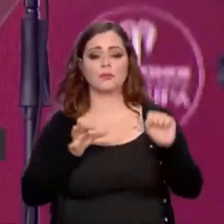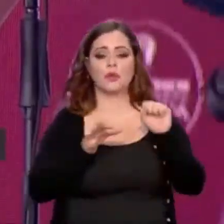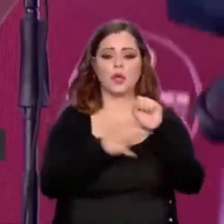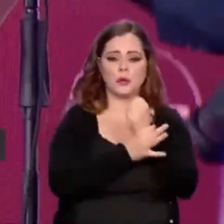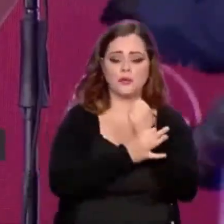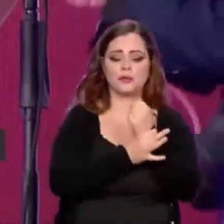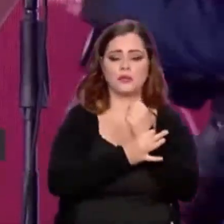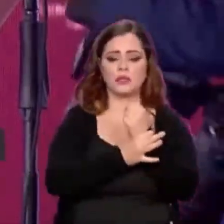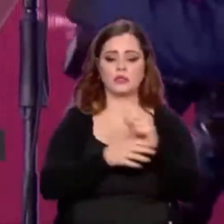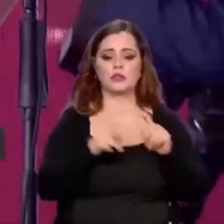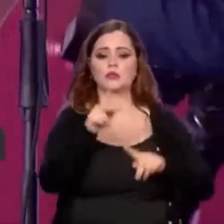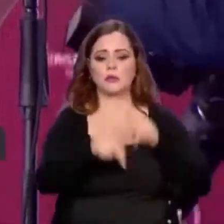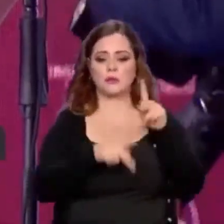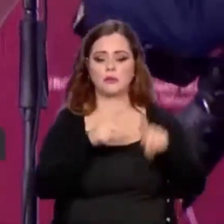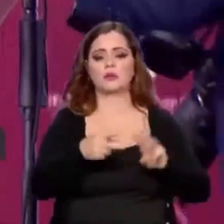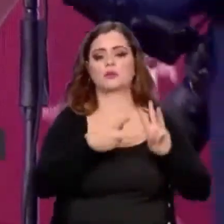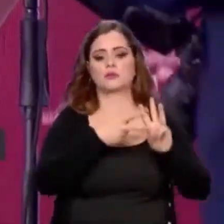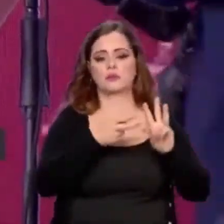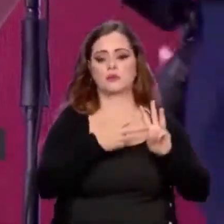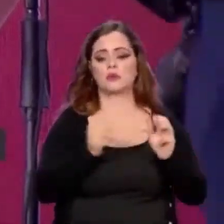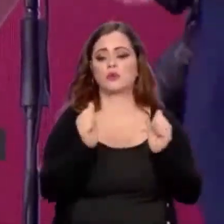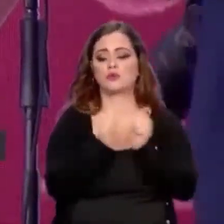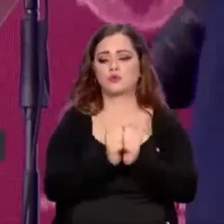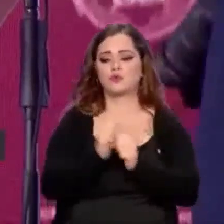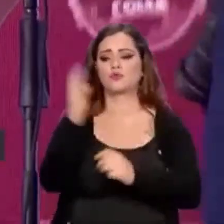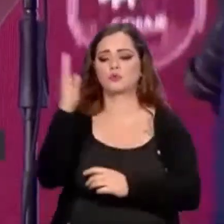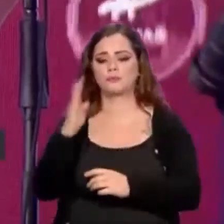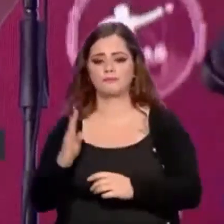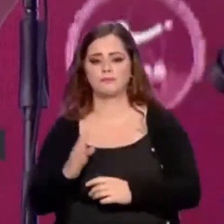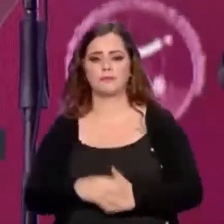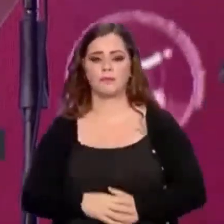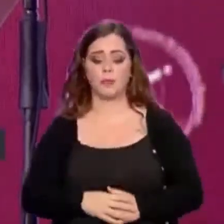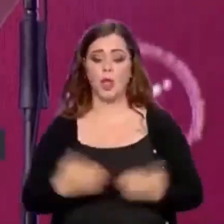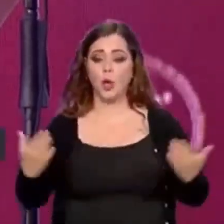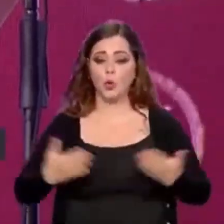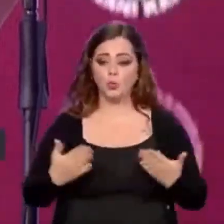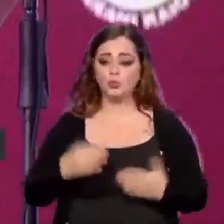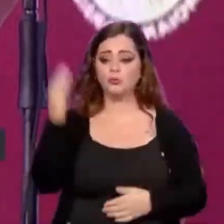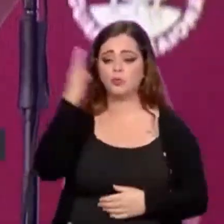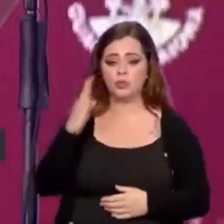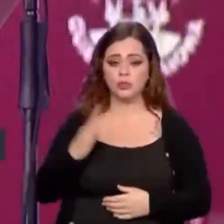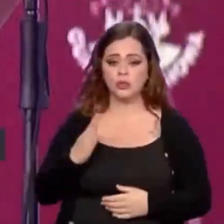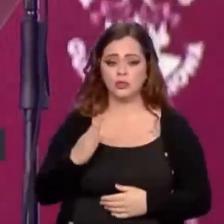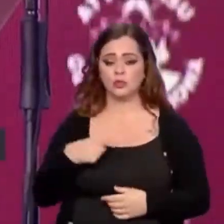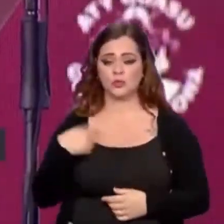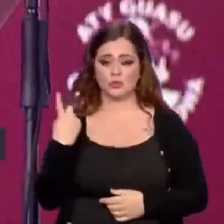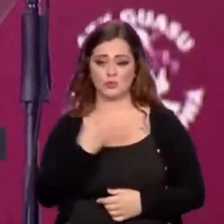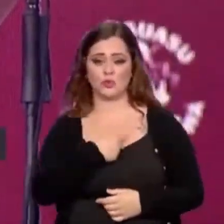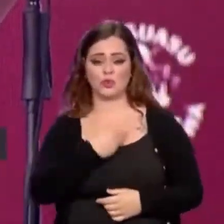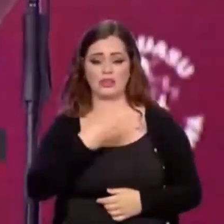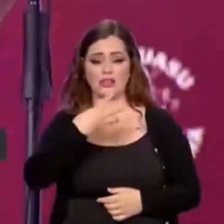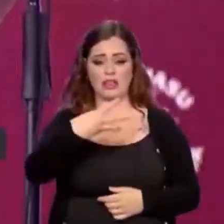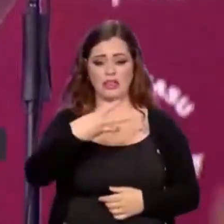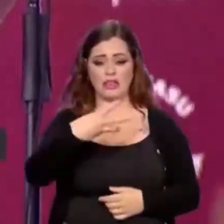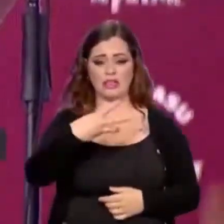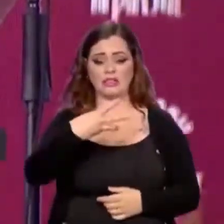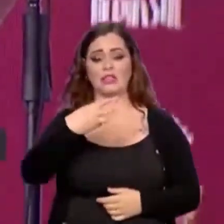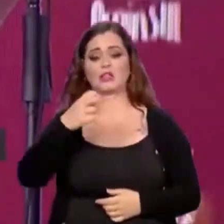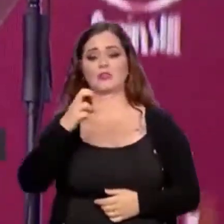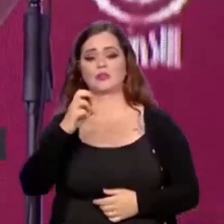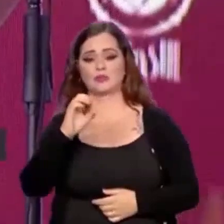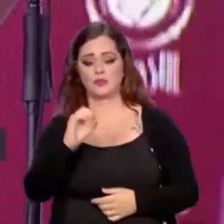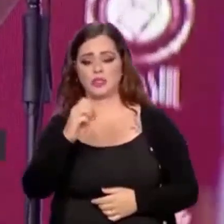das terras indígenas pelo Estado brasileiro. Hoje, no Brasil, somos 305